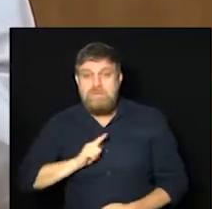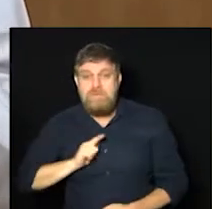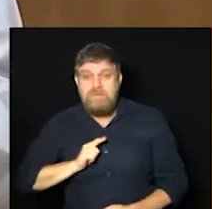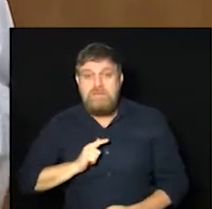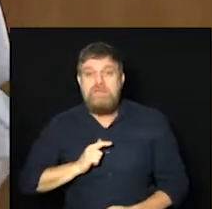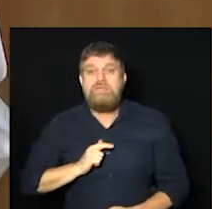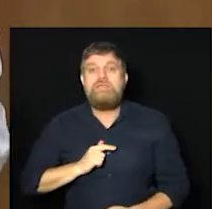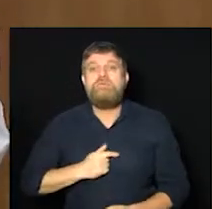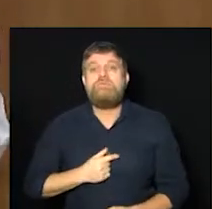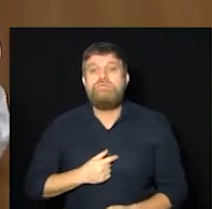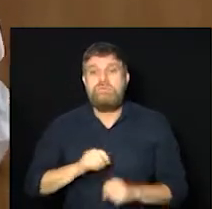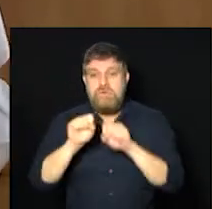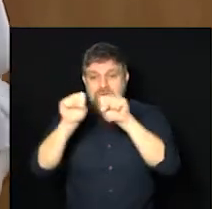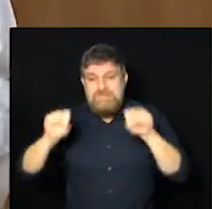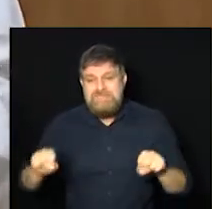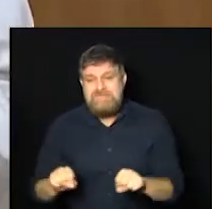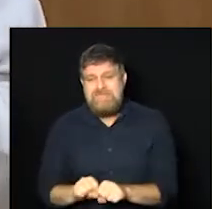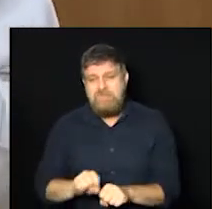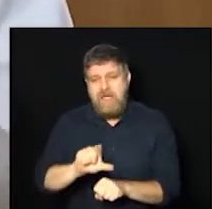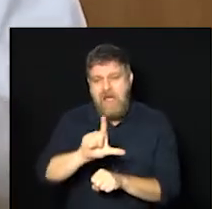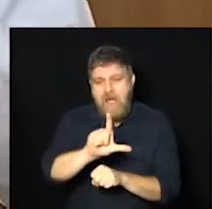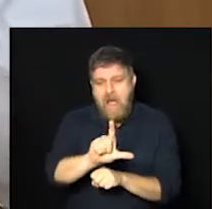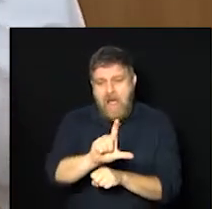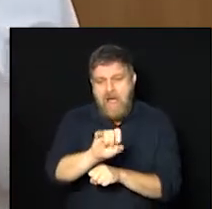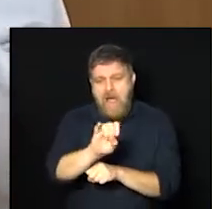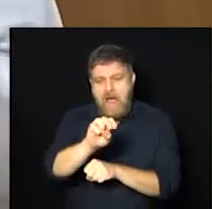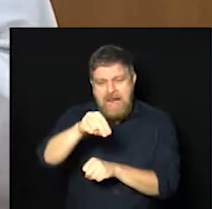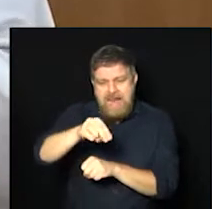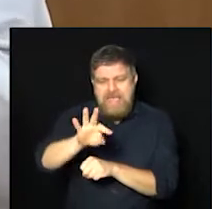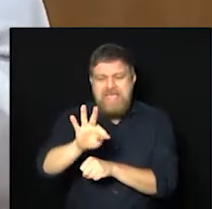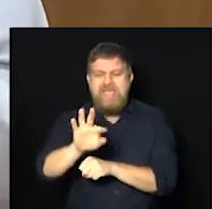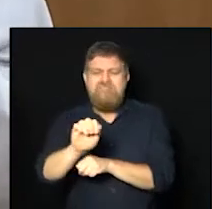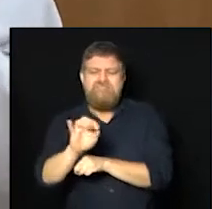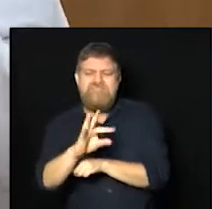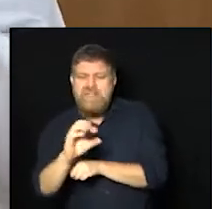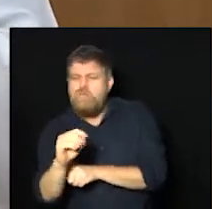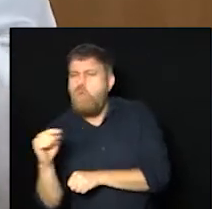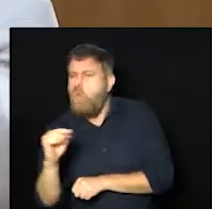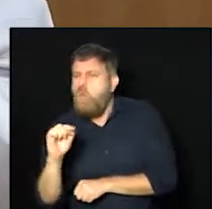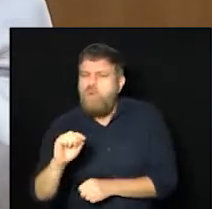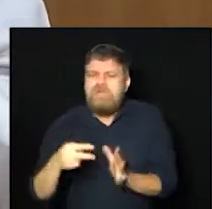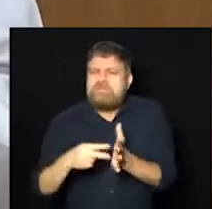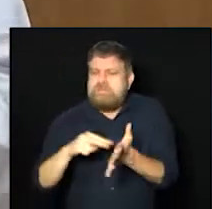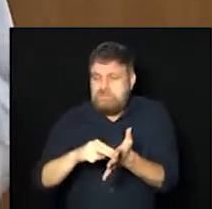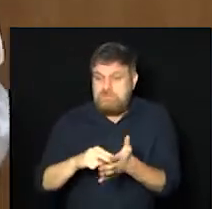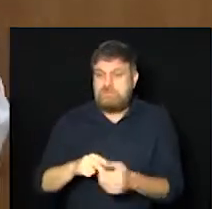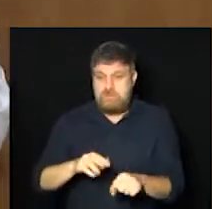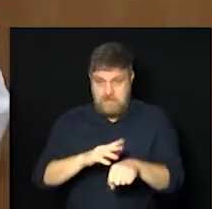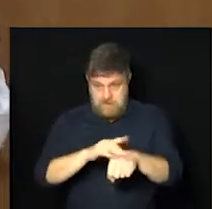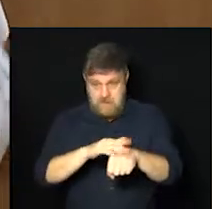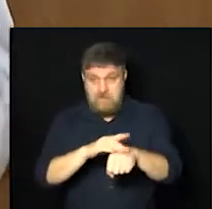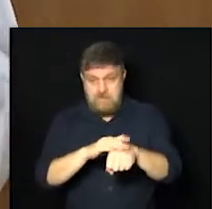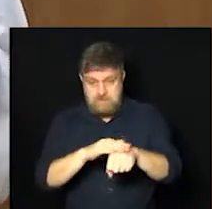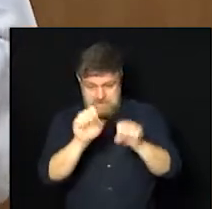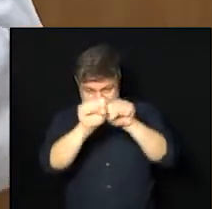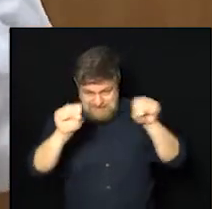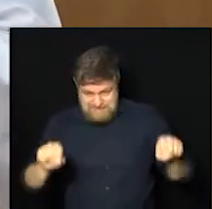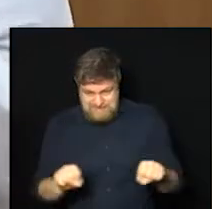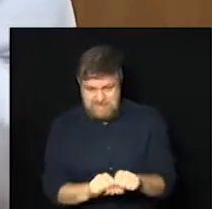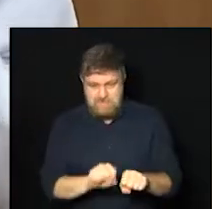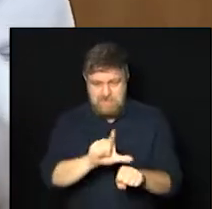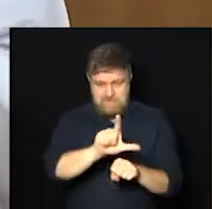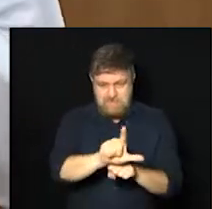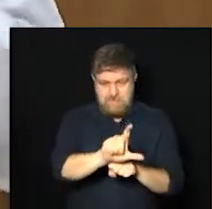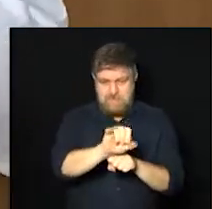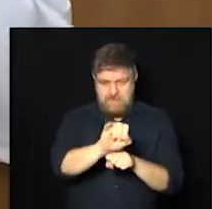sistema linfático, né? Eu gostaria que o senhor explicasse um pouco mais para a gente sobre isso. O linfoma, ele é uma doença do sistema linfático. No nosso organismo,